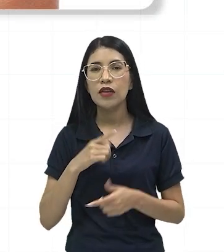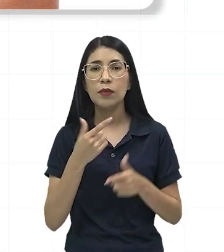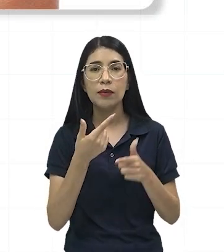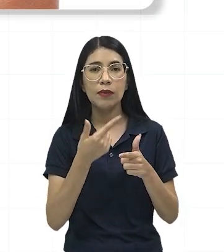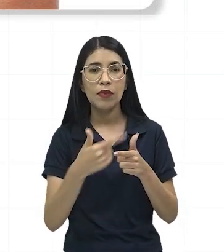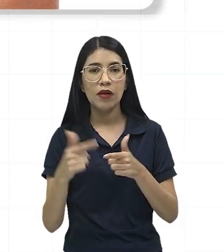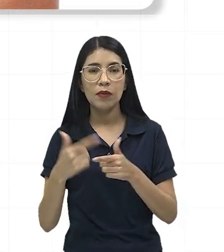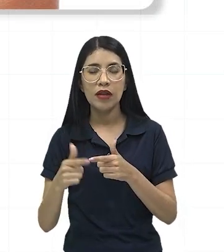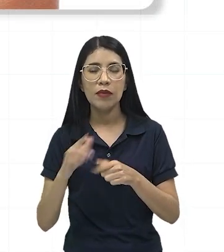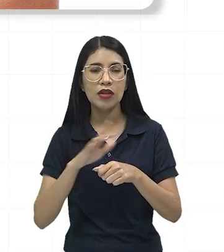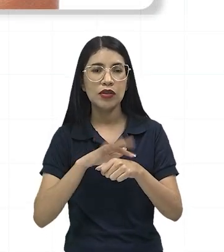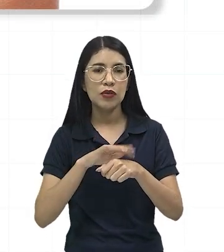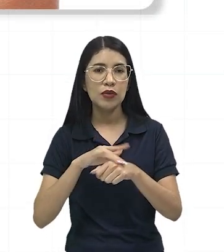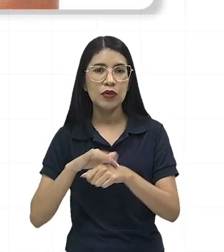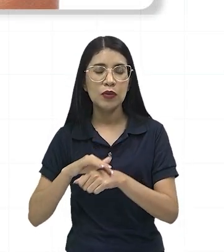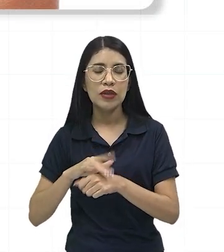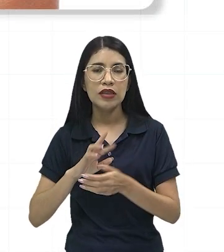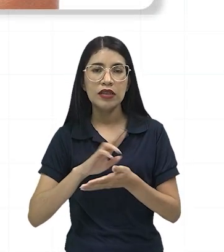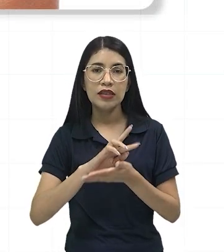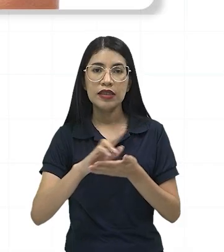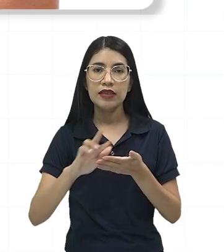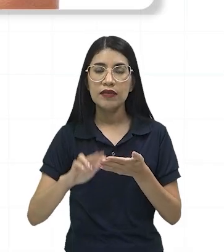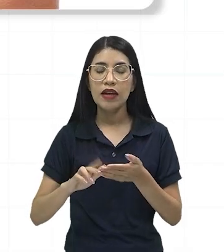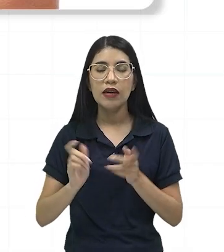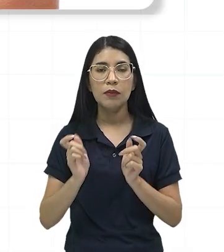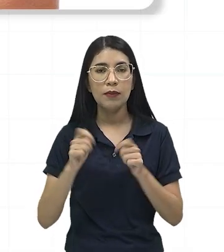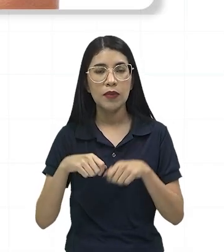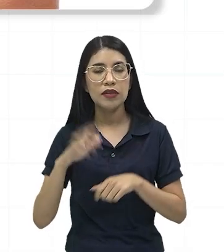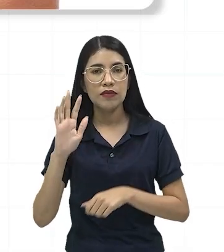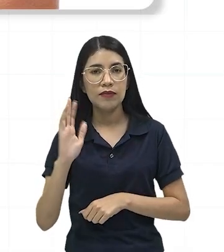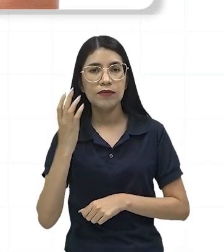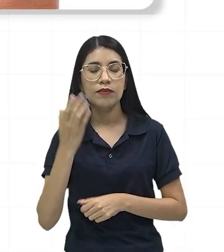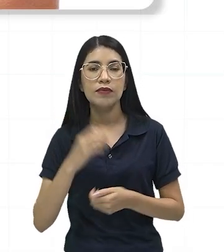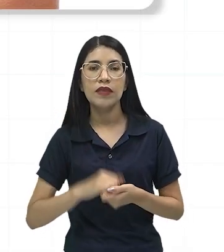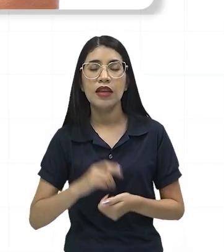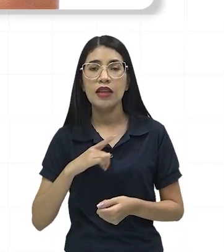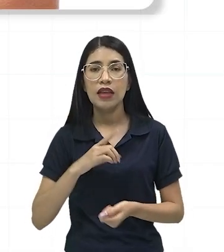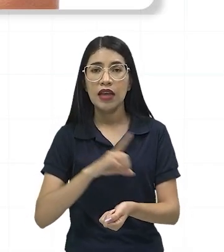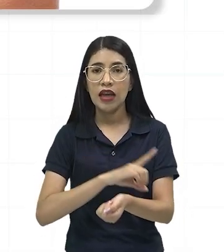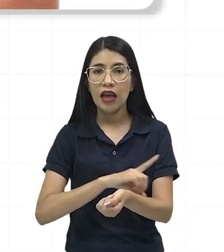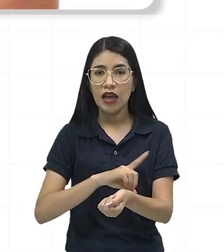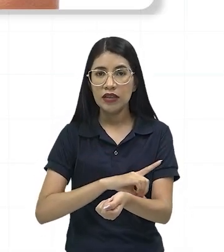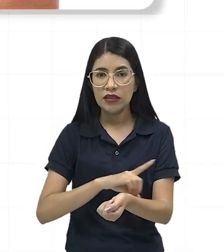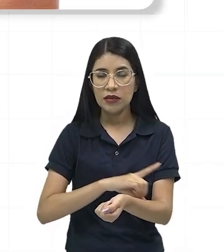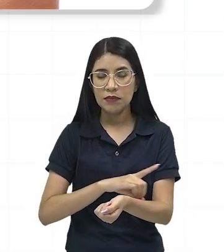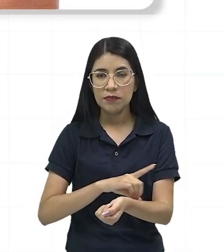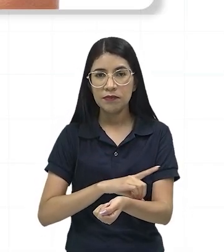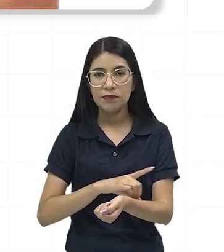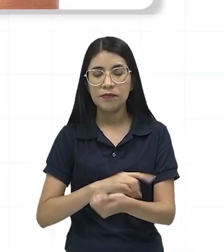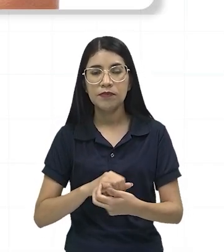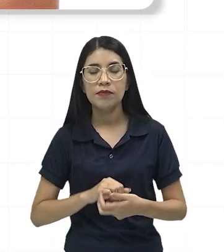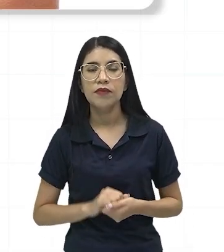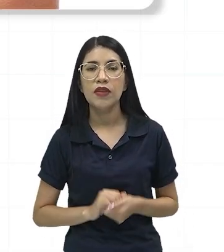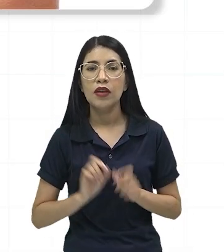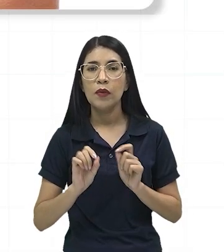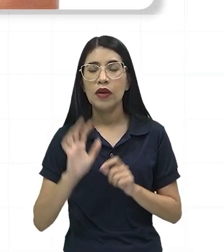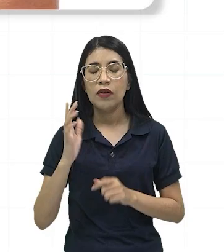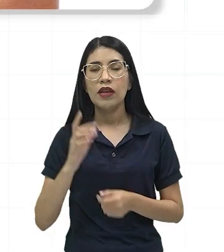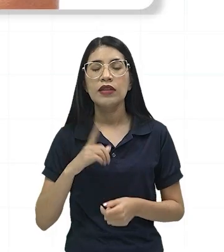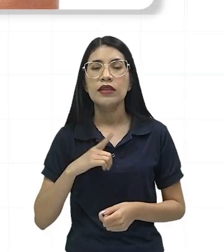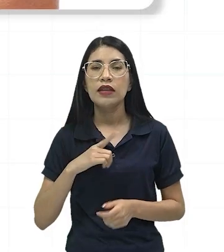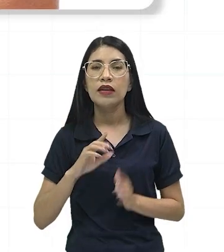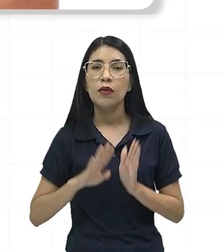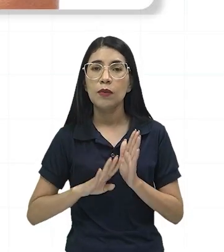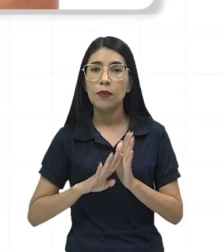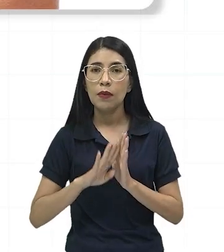doenças que podem ocorrer. Então, nós temos a diabetes mellitus, que é quando níveis elevados de glicose